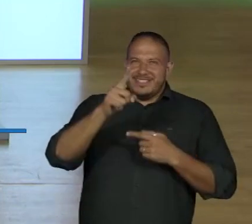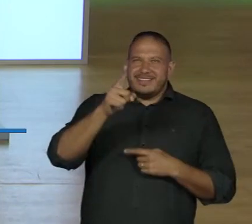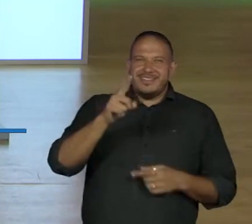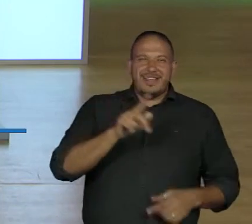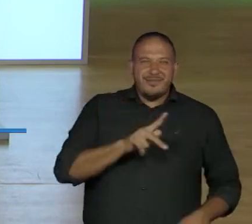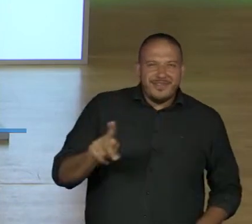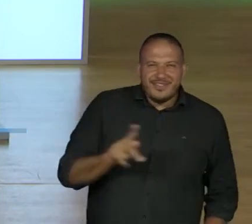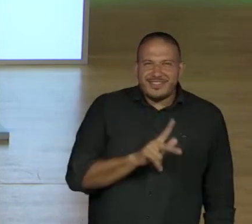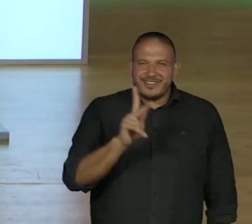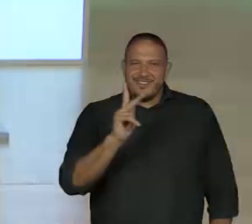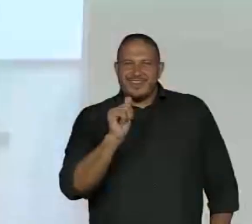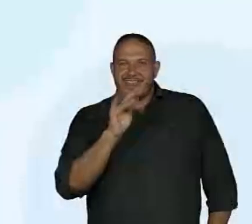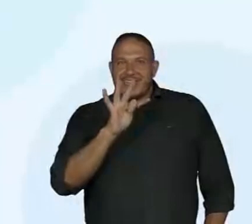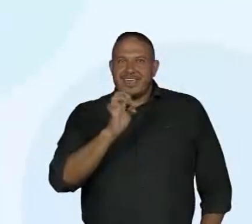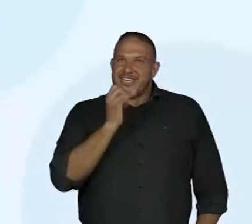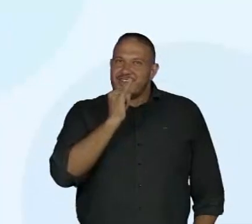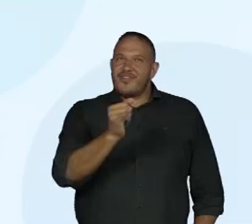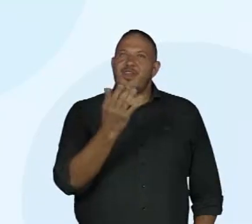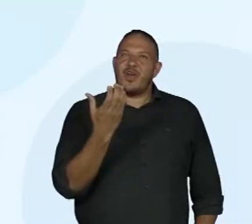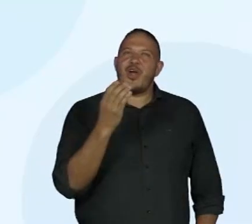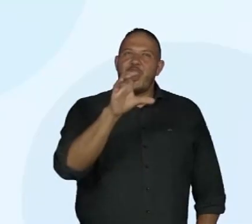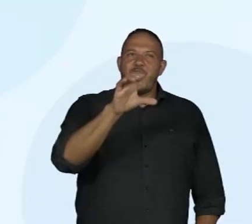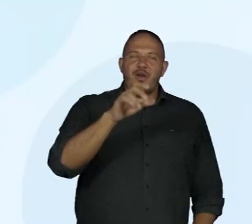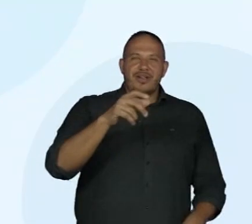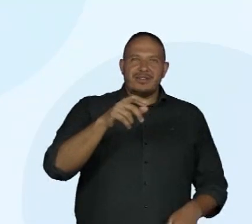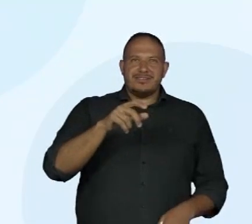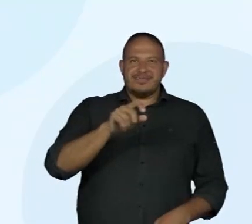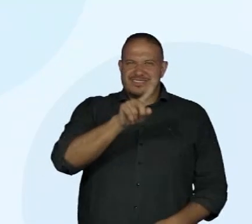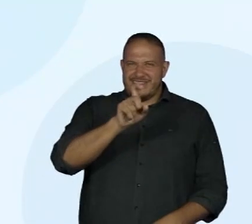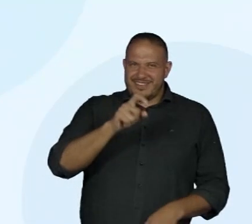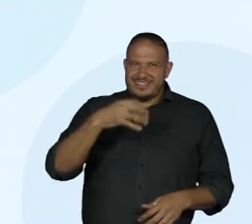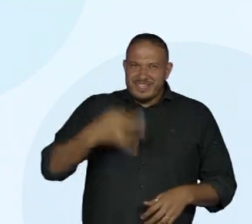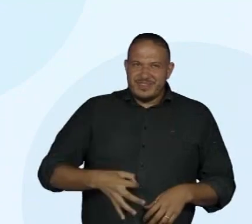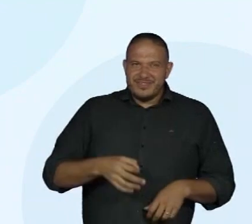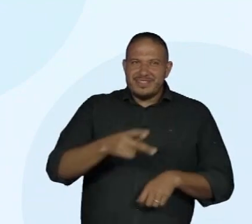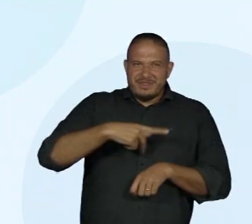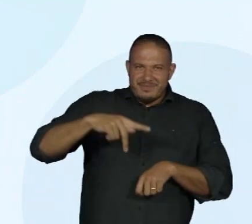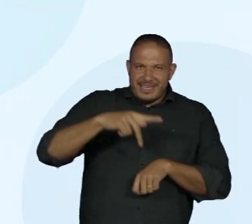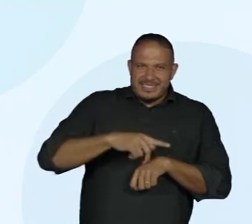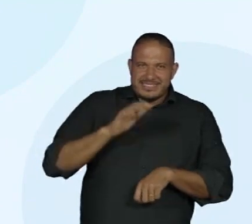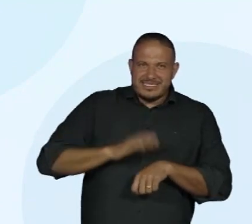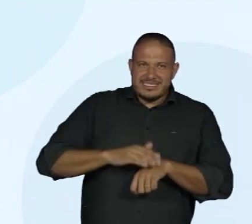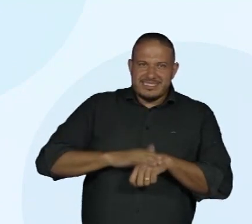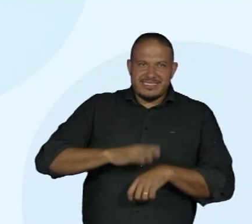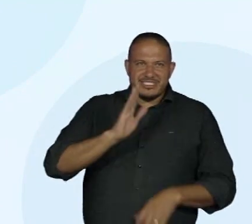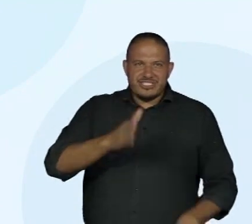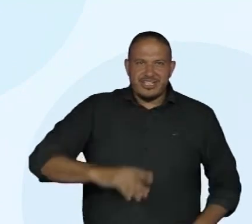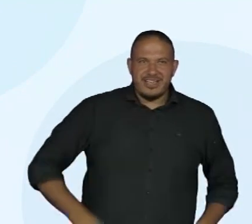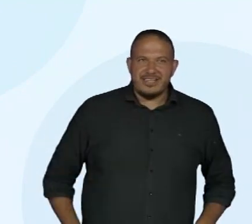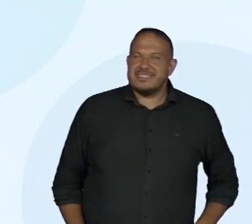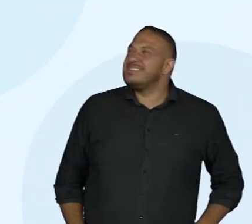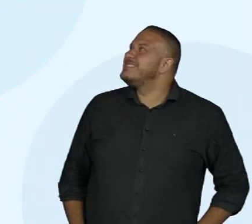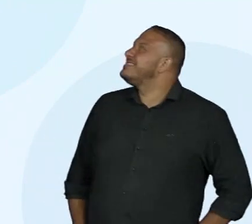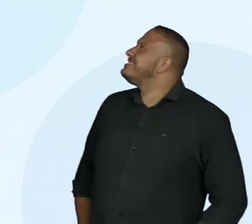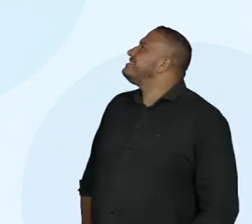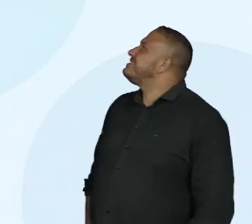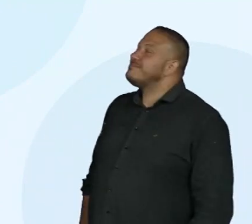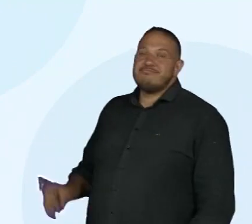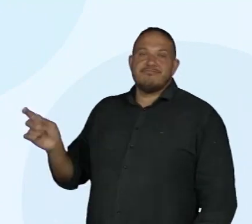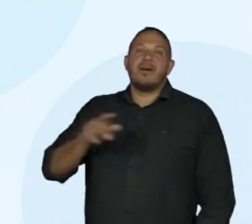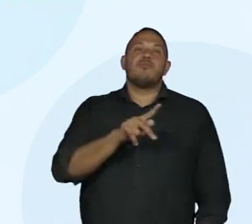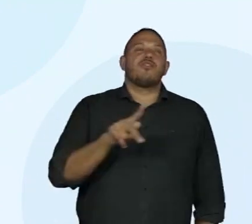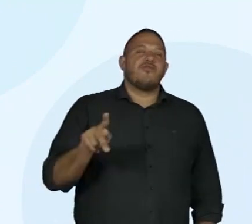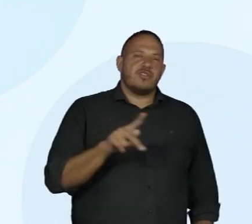Será que é desse país, professora? Será que você acertou? Vamos lá. Vamos ver. Professora Joyce, eu quero deixar aqui registrado o